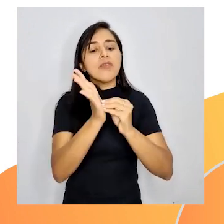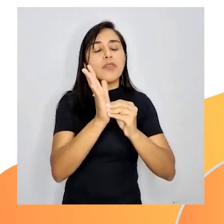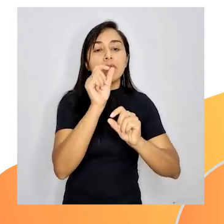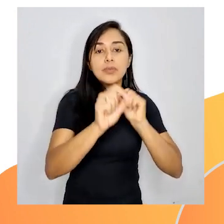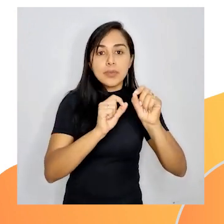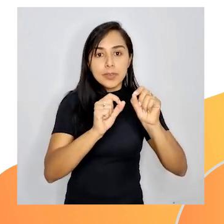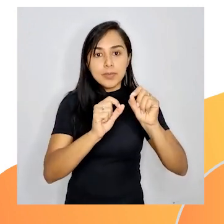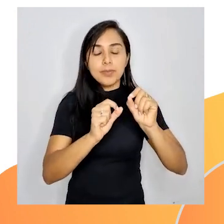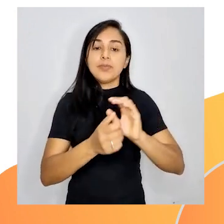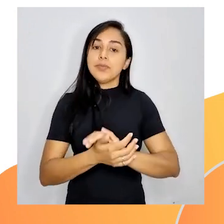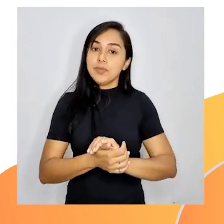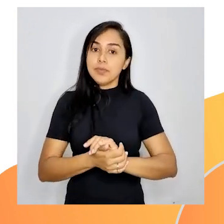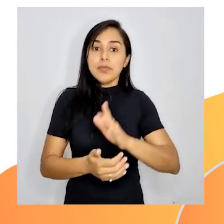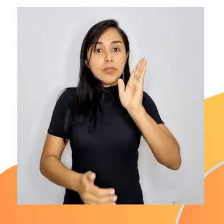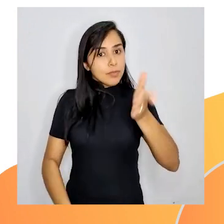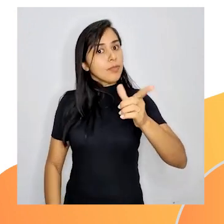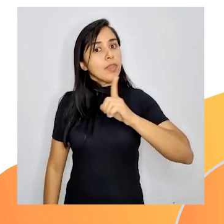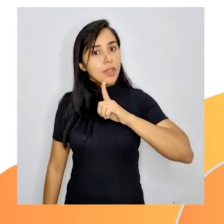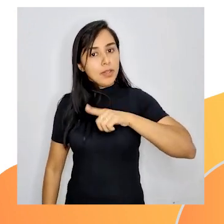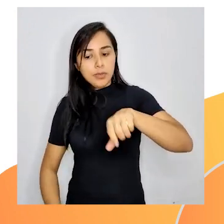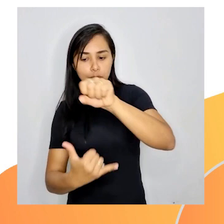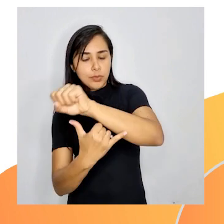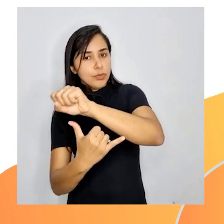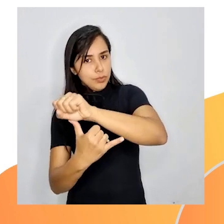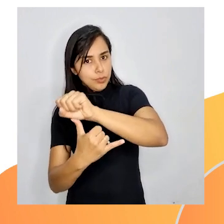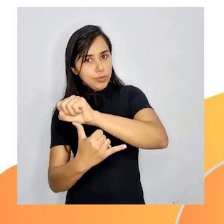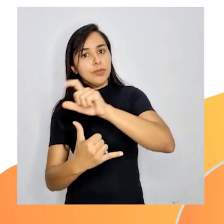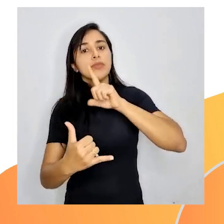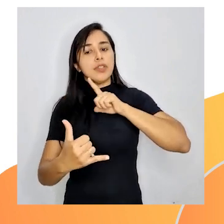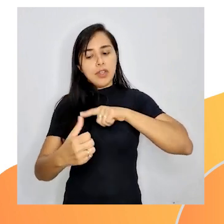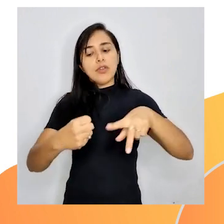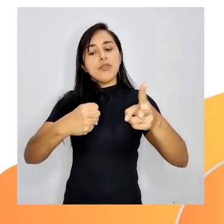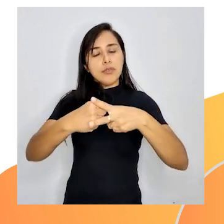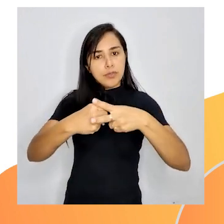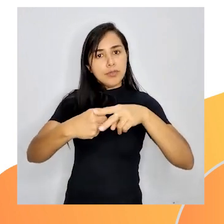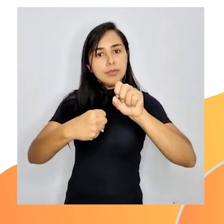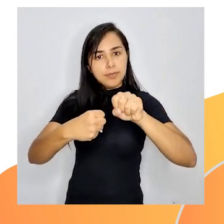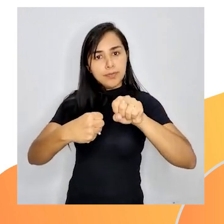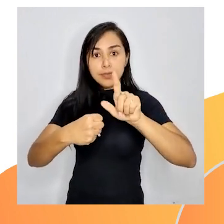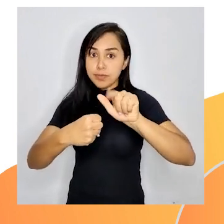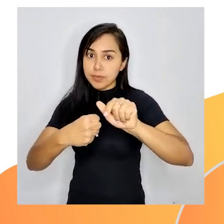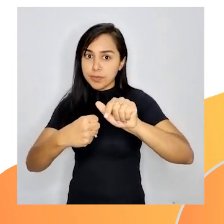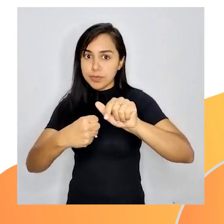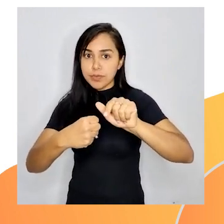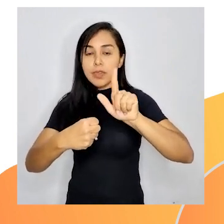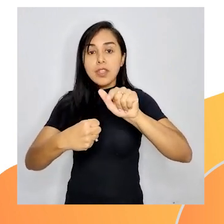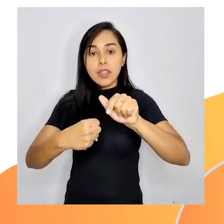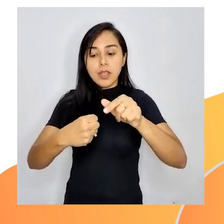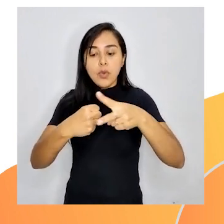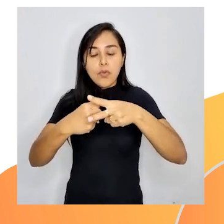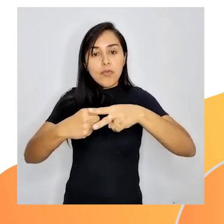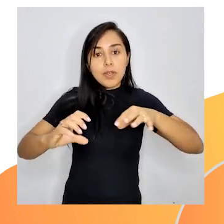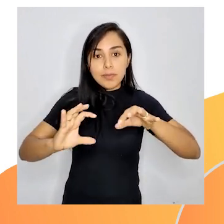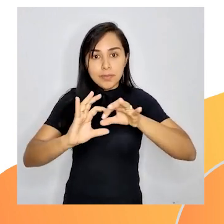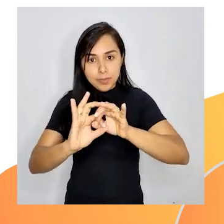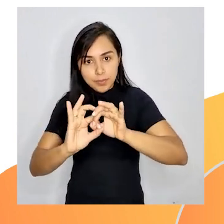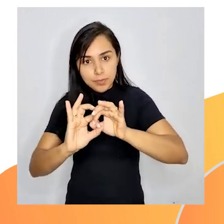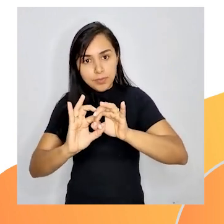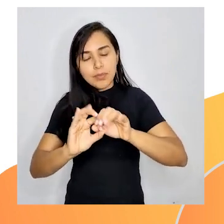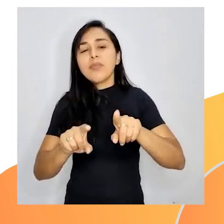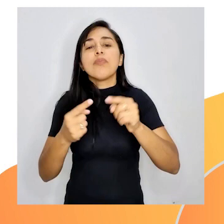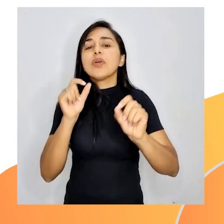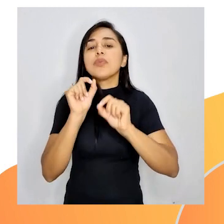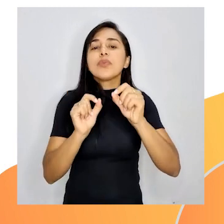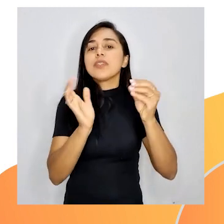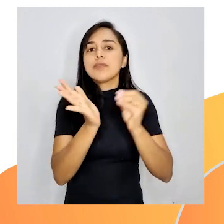que é nosso desejo, nós temos o verbo que é classificado como um verbo de ligação. Então, o que está faltando aqui,